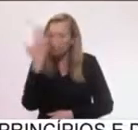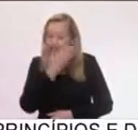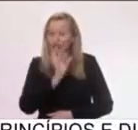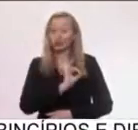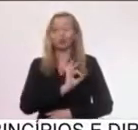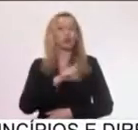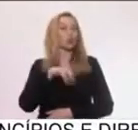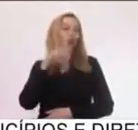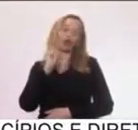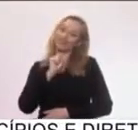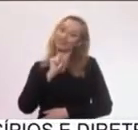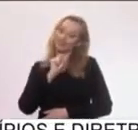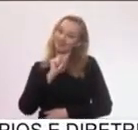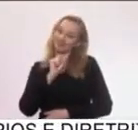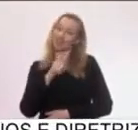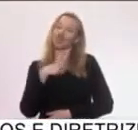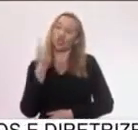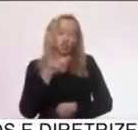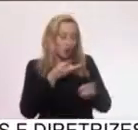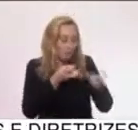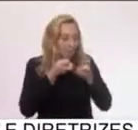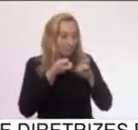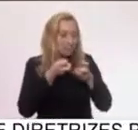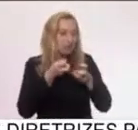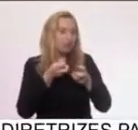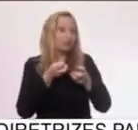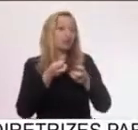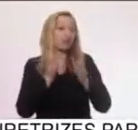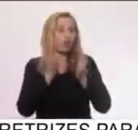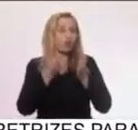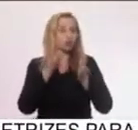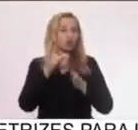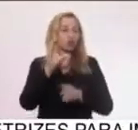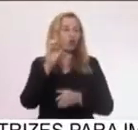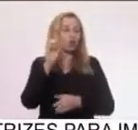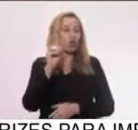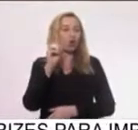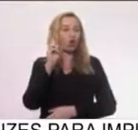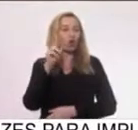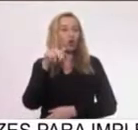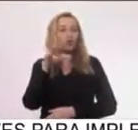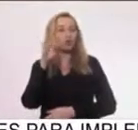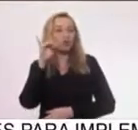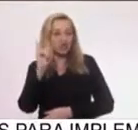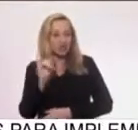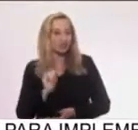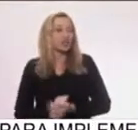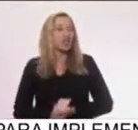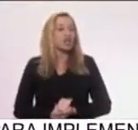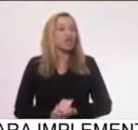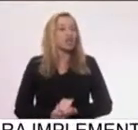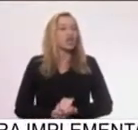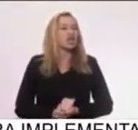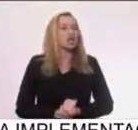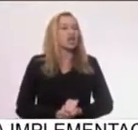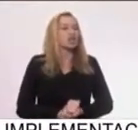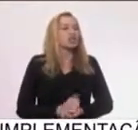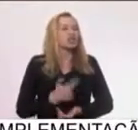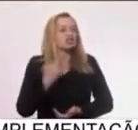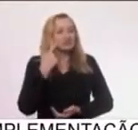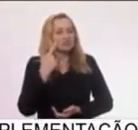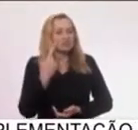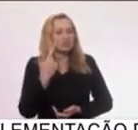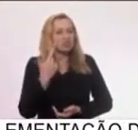nunca. Nós percebemos uma colurbe hoje, por exemplo, falando da cidade do Rio de Janeiro, absolutamente